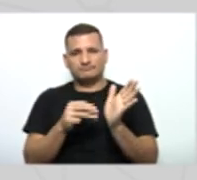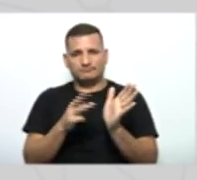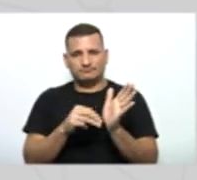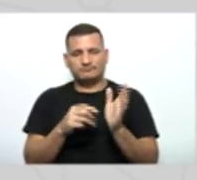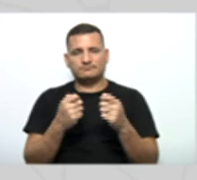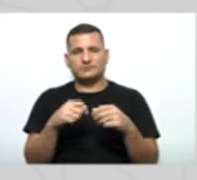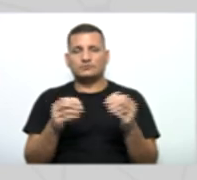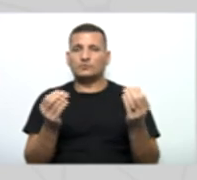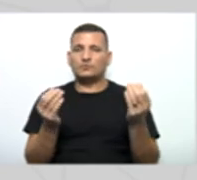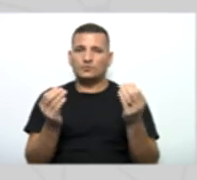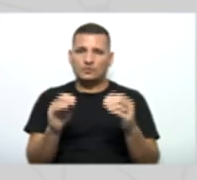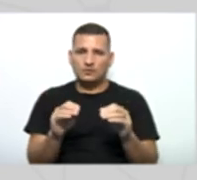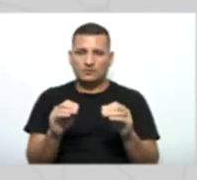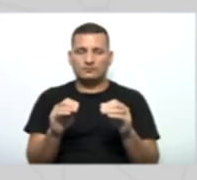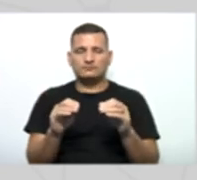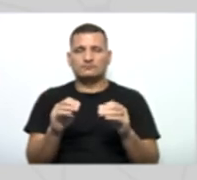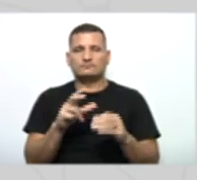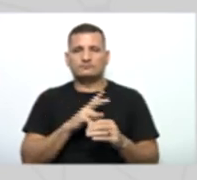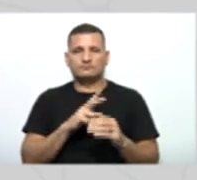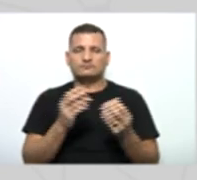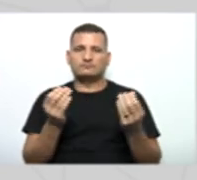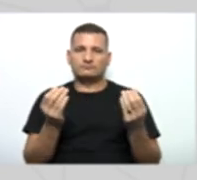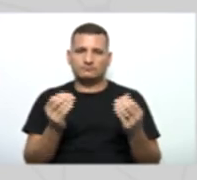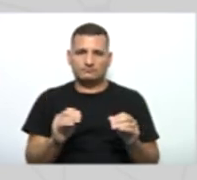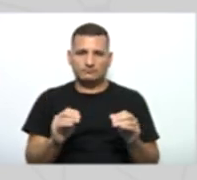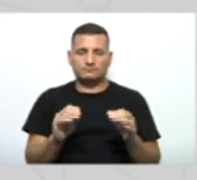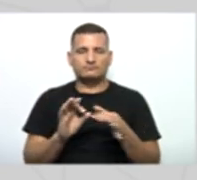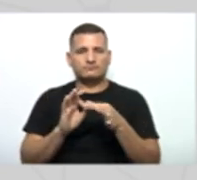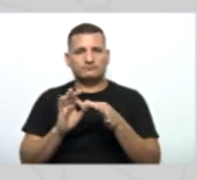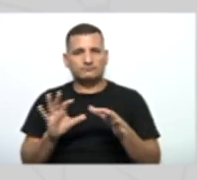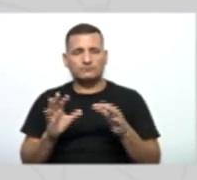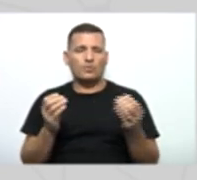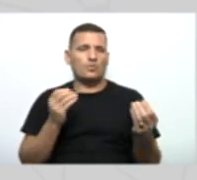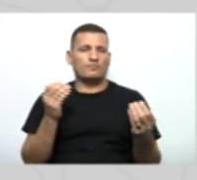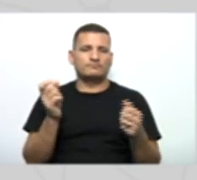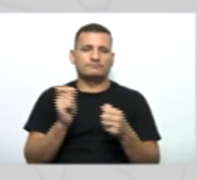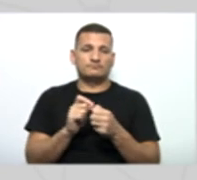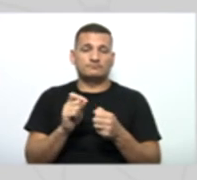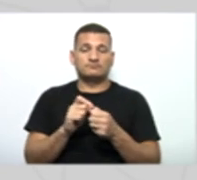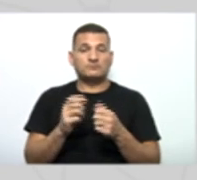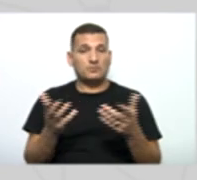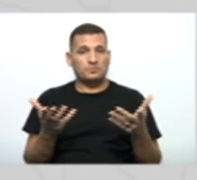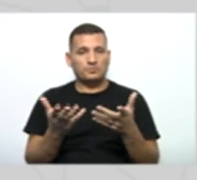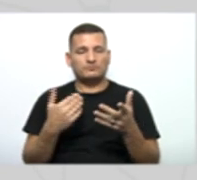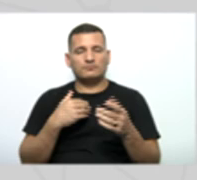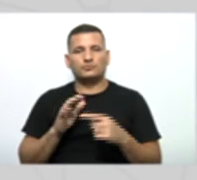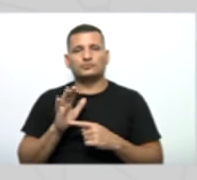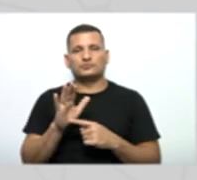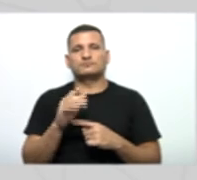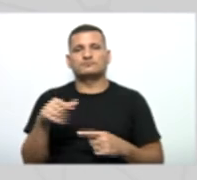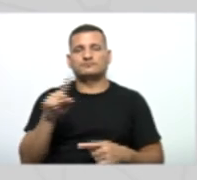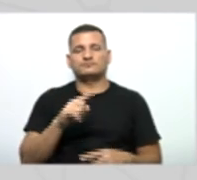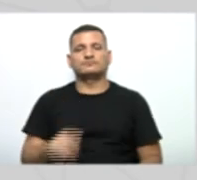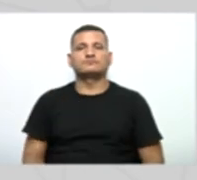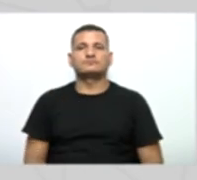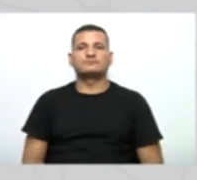mostrar as informações privadas. Como faz isso, professor? Vou apagar aqui e vou mostrar para vocês agora.